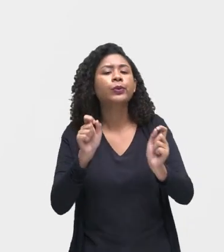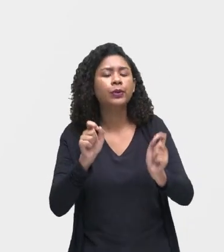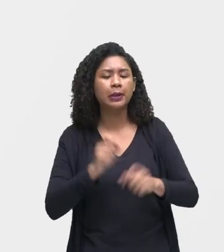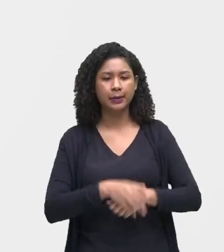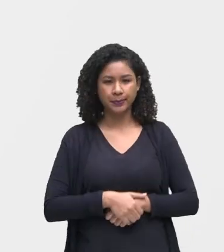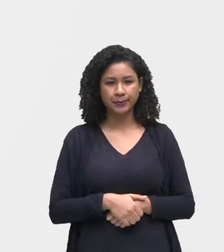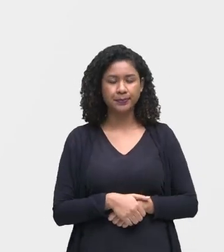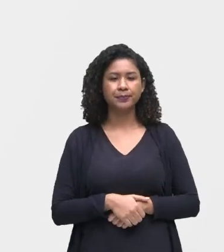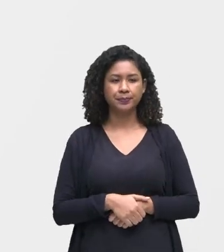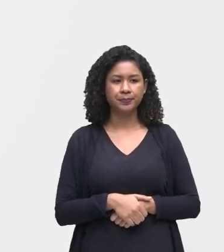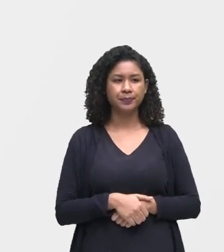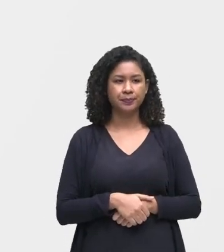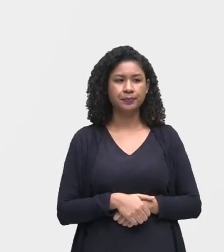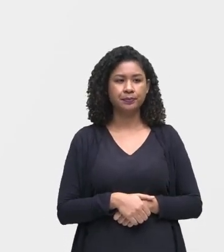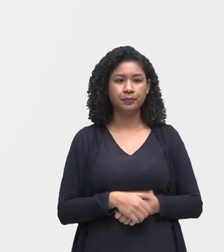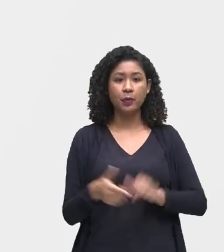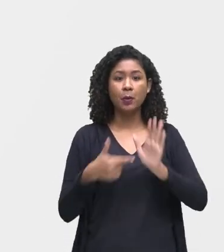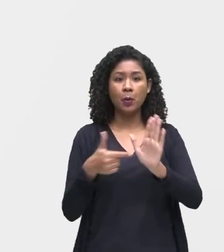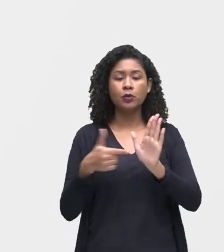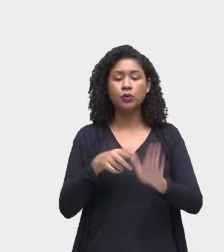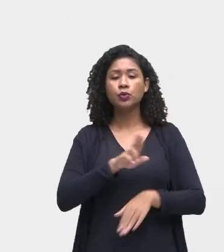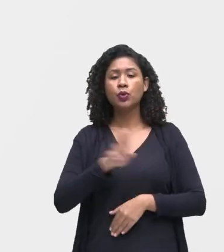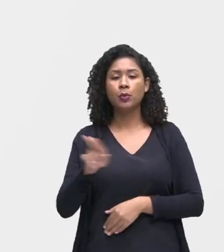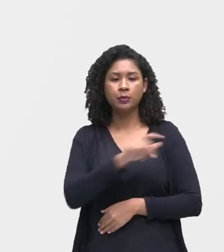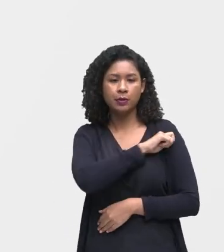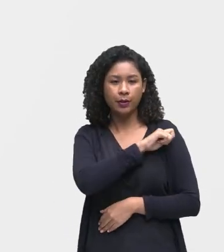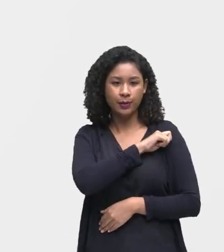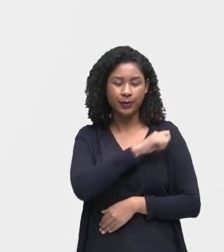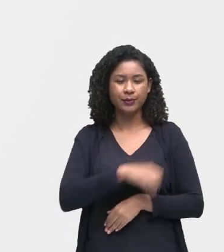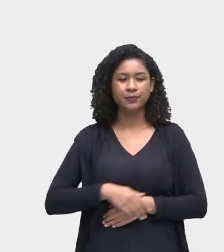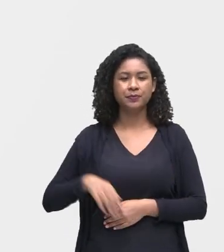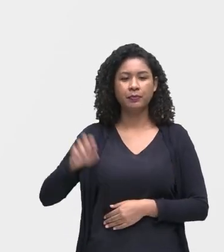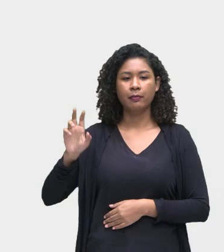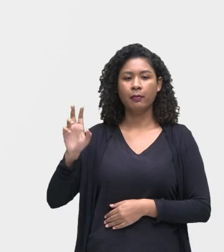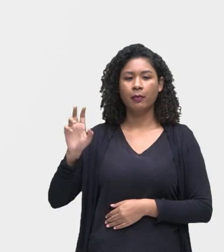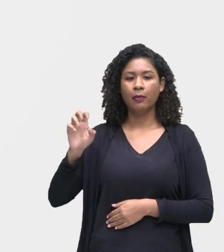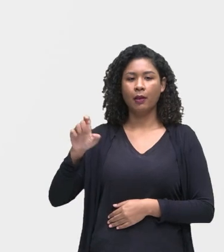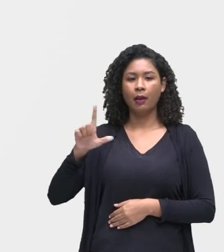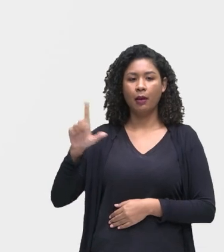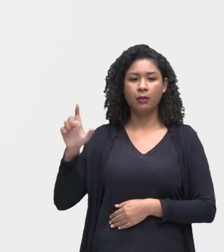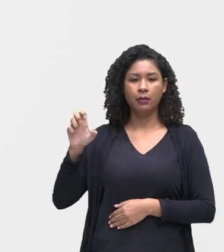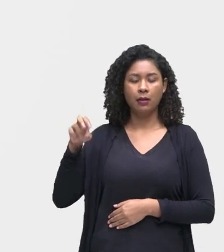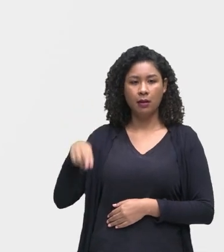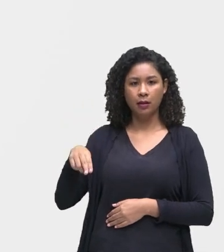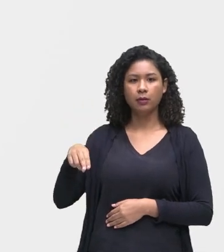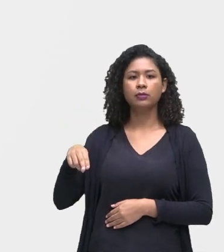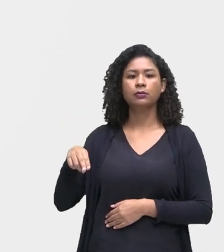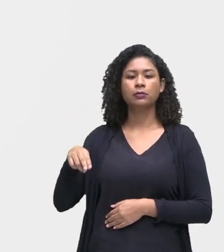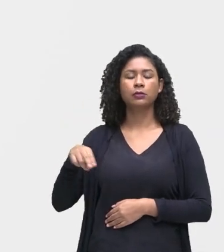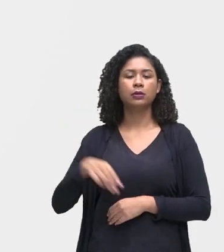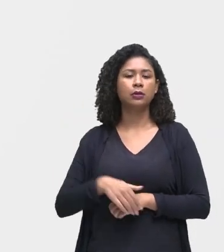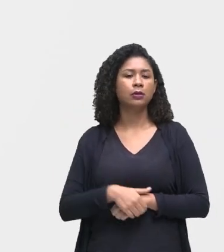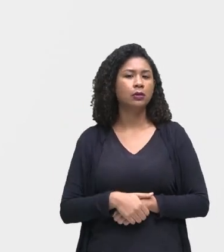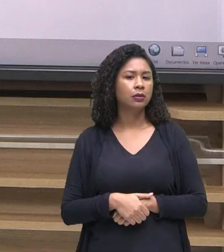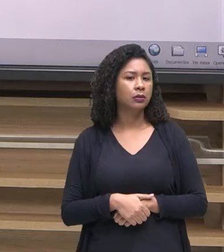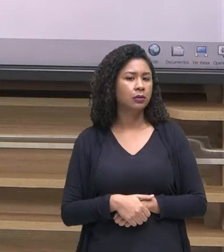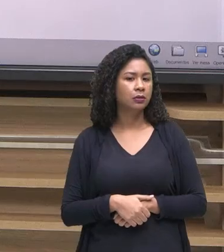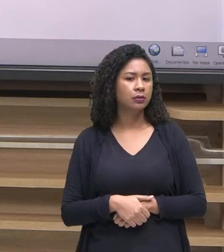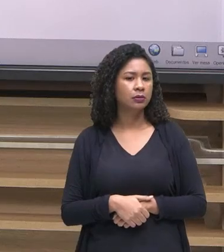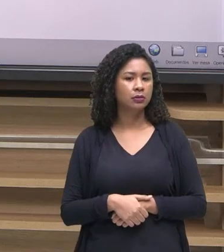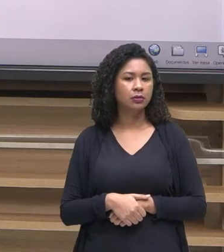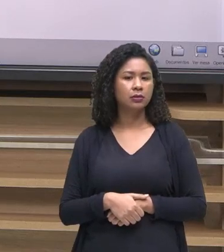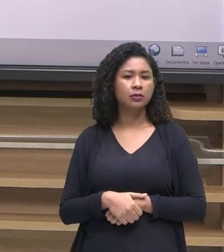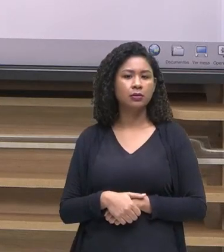algumas participações, né? A Ellen Kelly, né, ela colocou o seguinte: porque toda igreja é